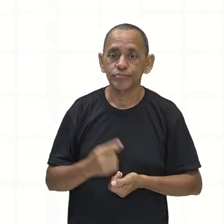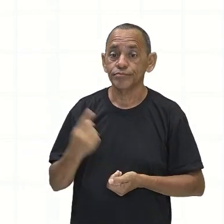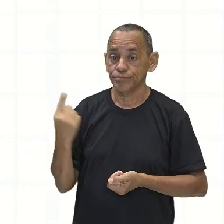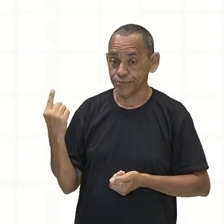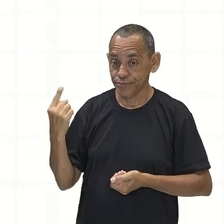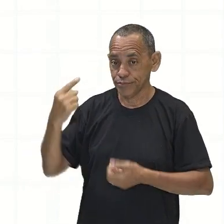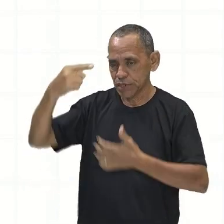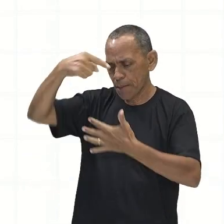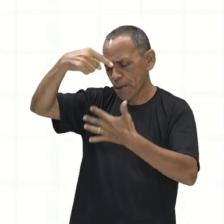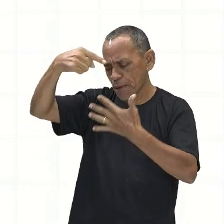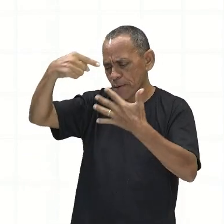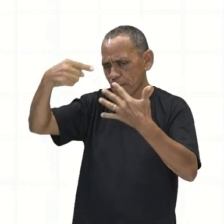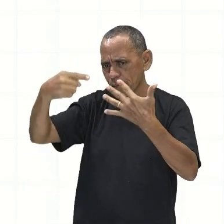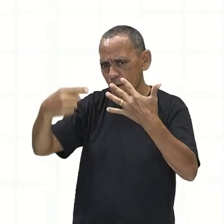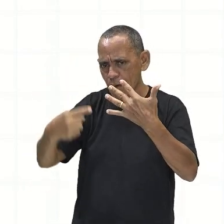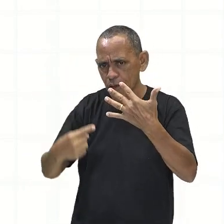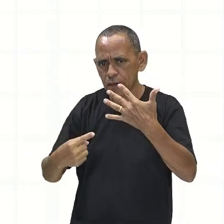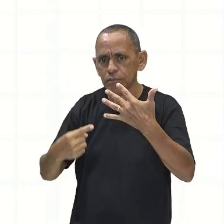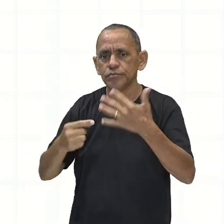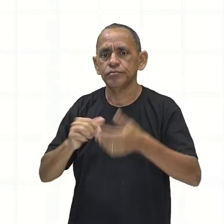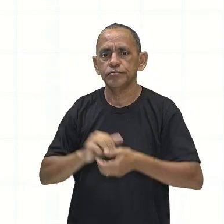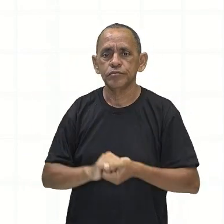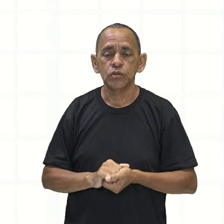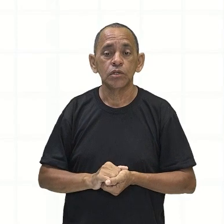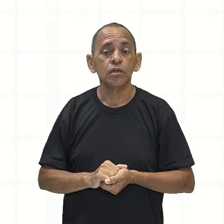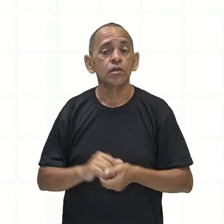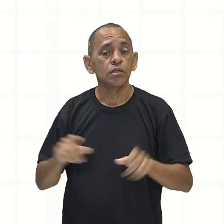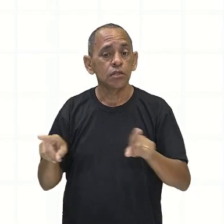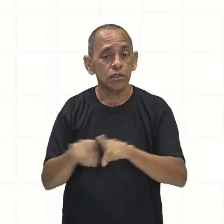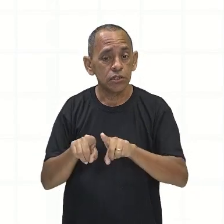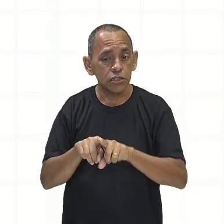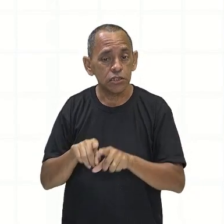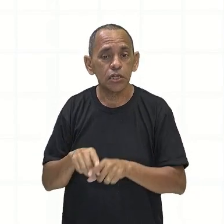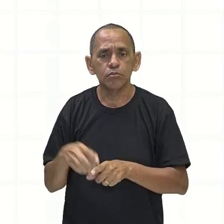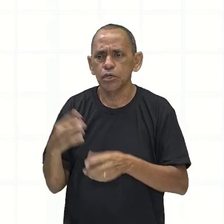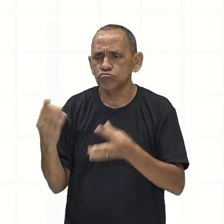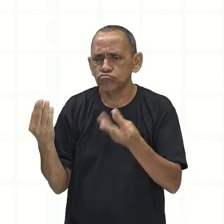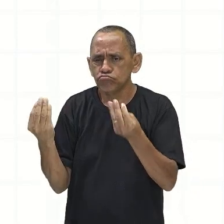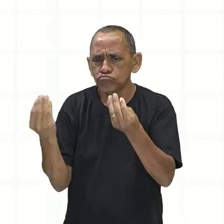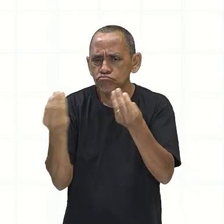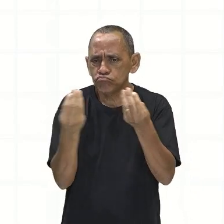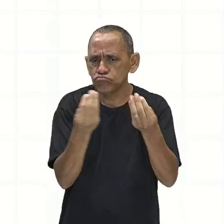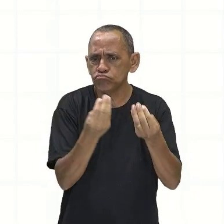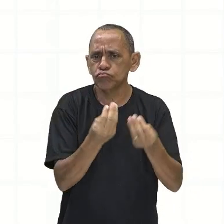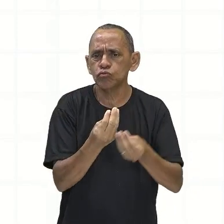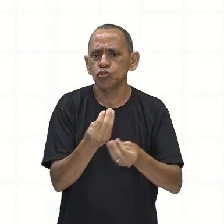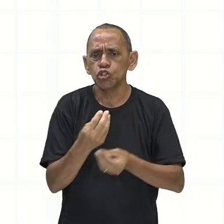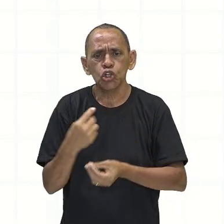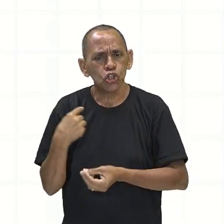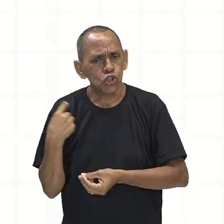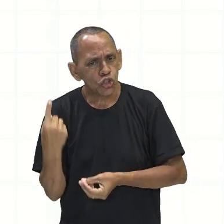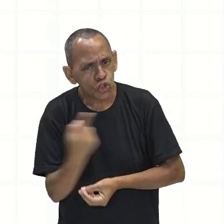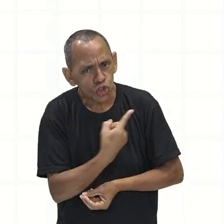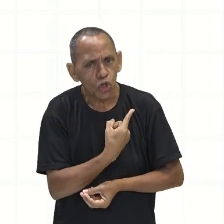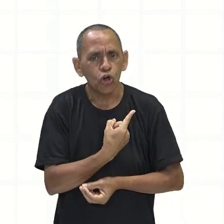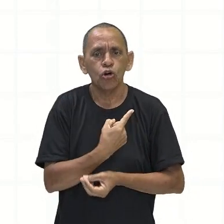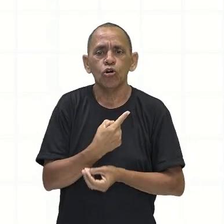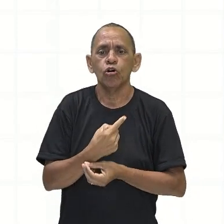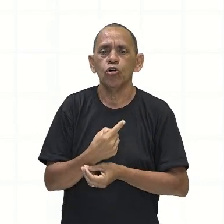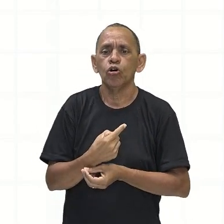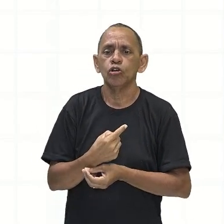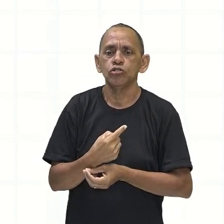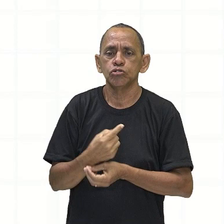a. E no plural, primeira, nós, nos, conosco, segunda, vós,